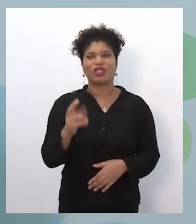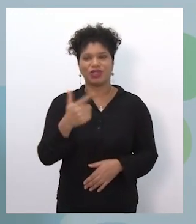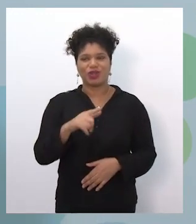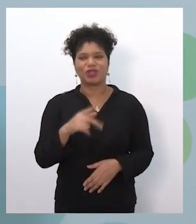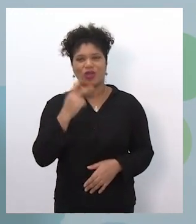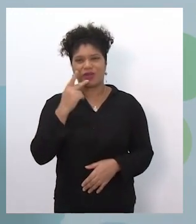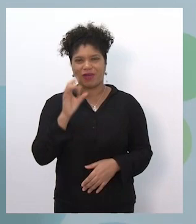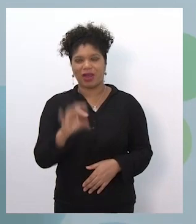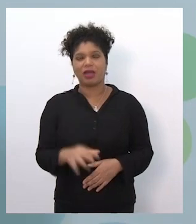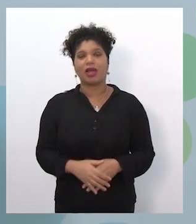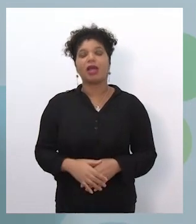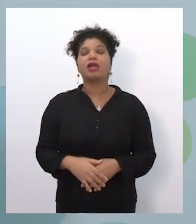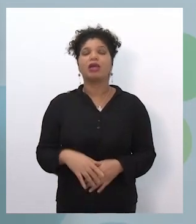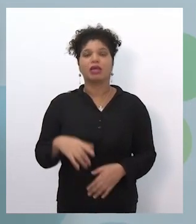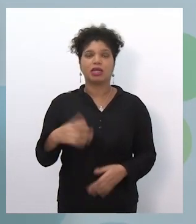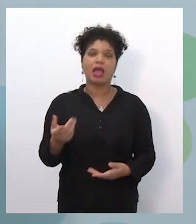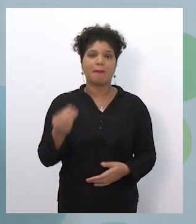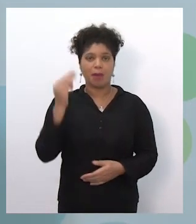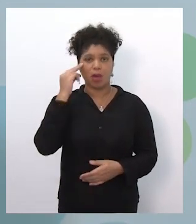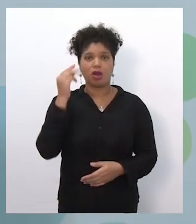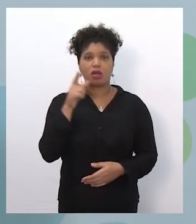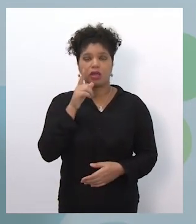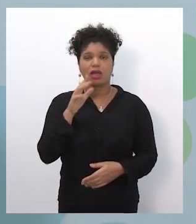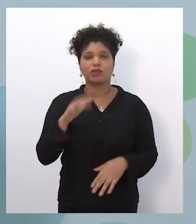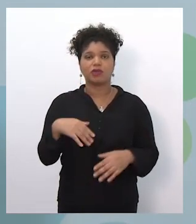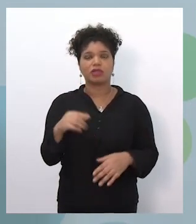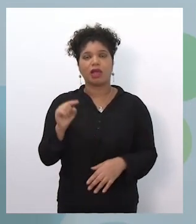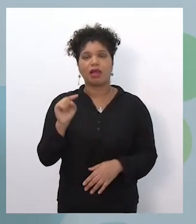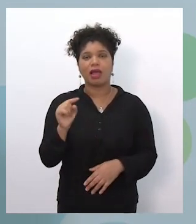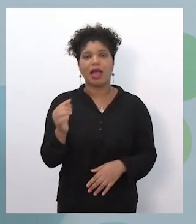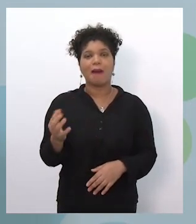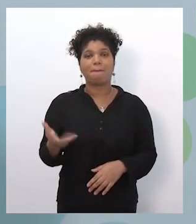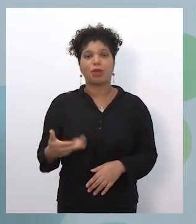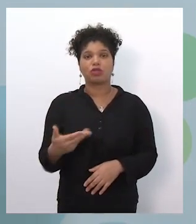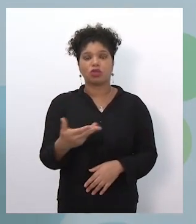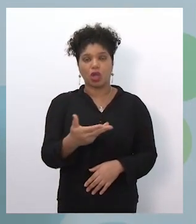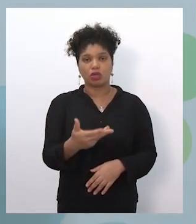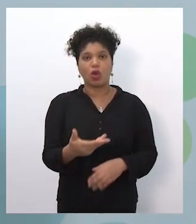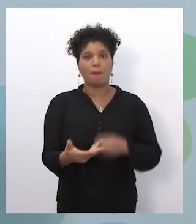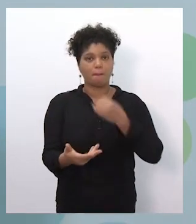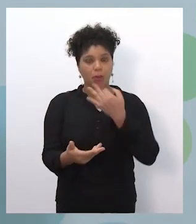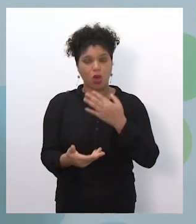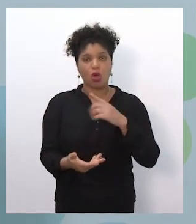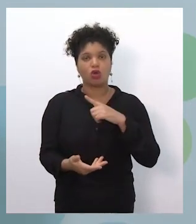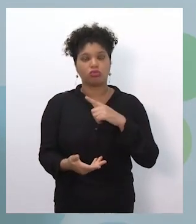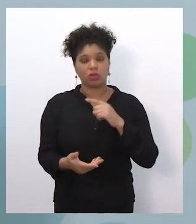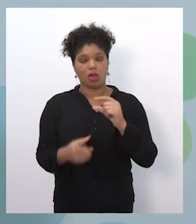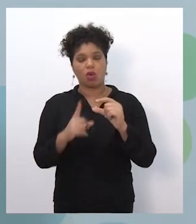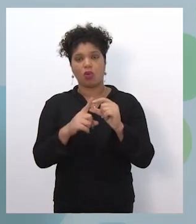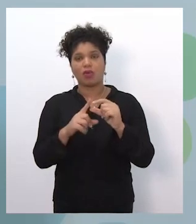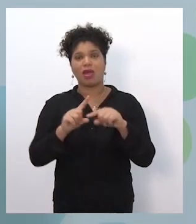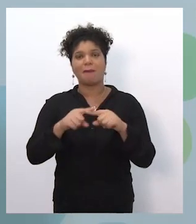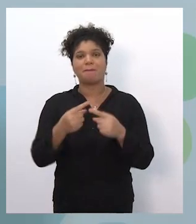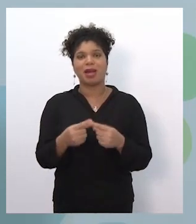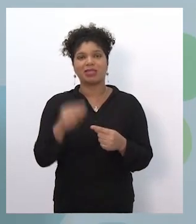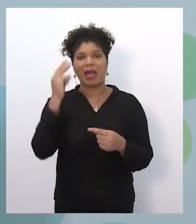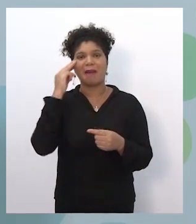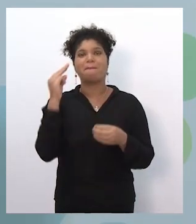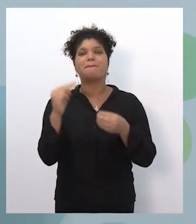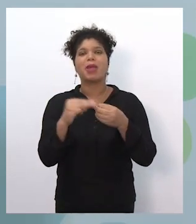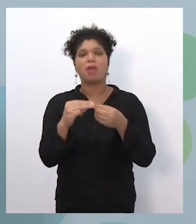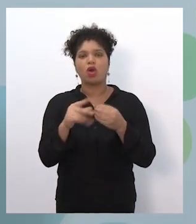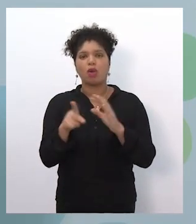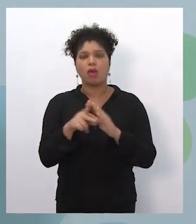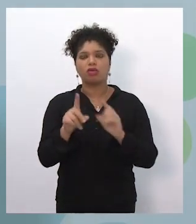nisso. E a memória tem muito desse gargalo. Às vezes, você tem um processador super rápido, super potente, mas a sua memória está com essa